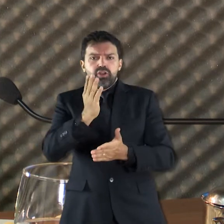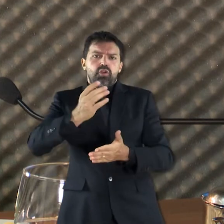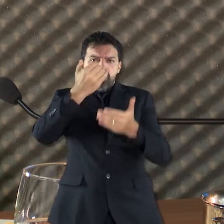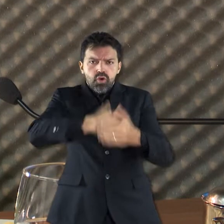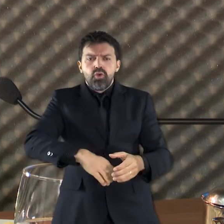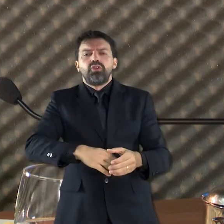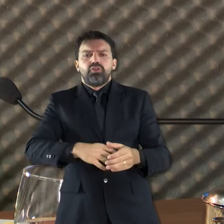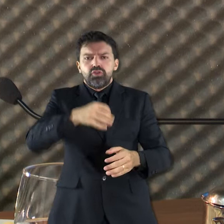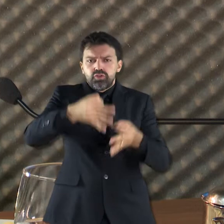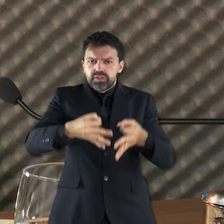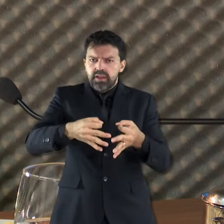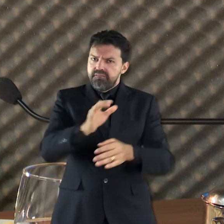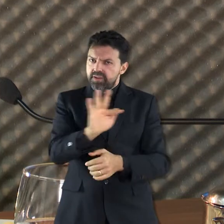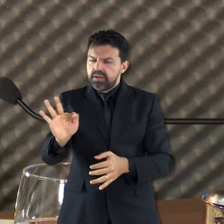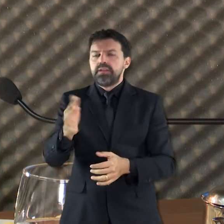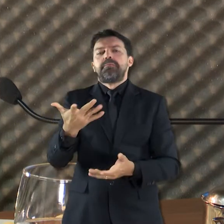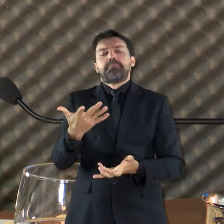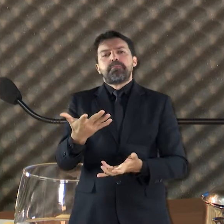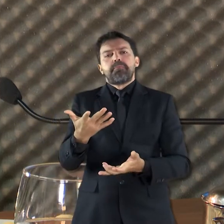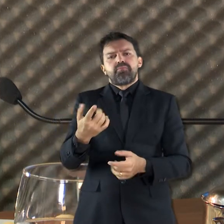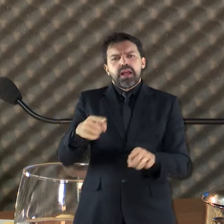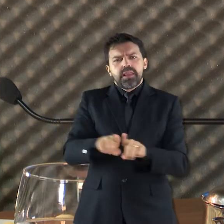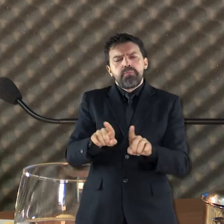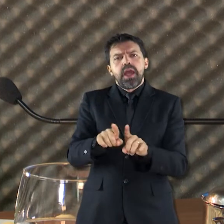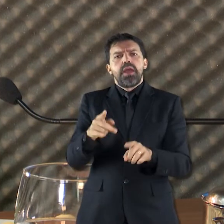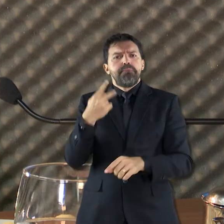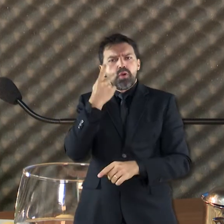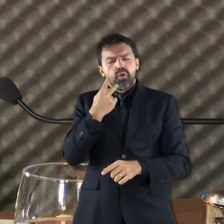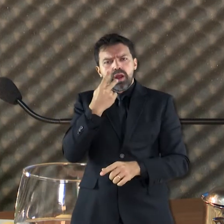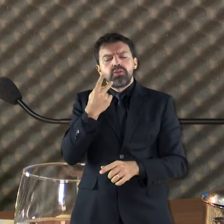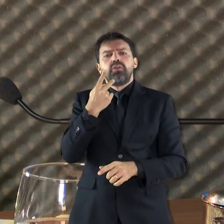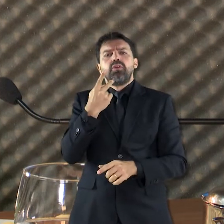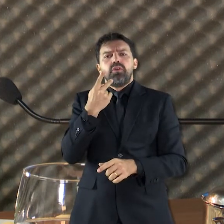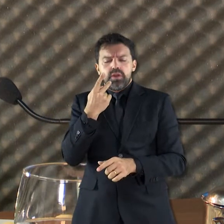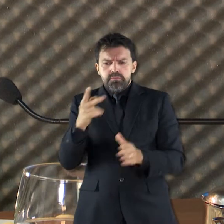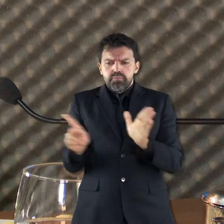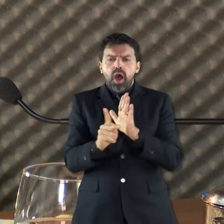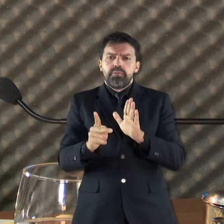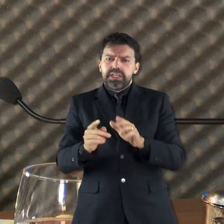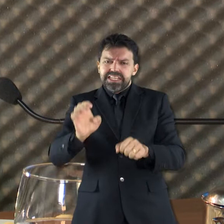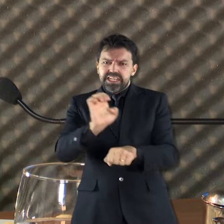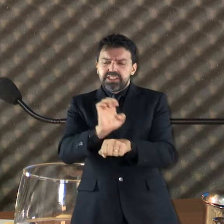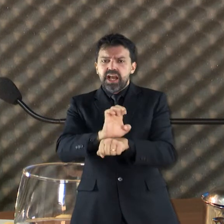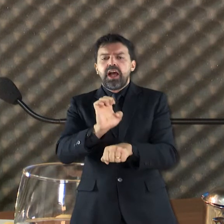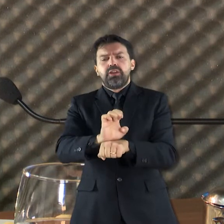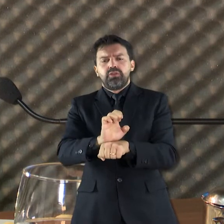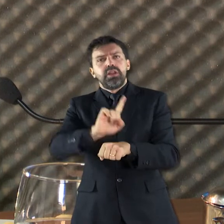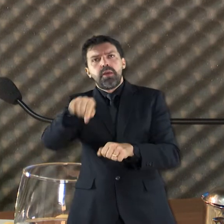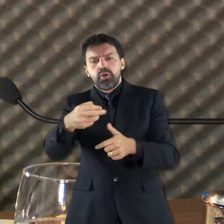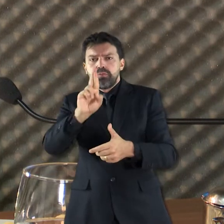eu passei também para procurador do Estado em Rondônia, aí fiquei lá um tempinho, depois promotor de